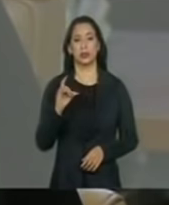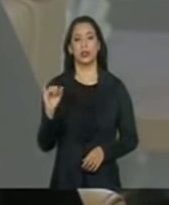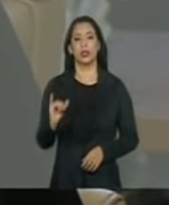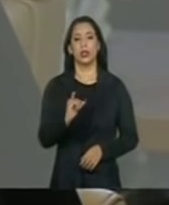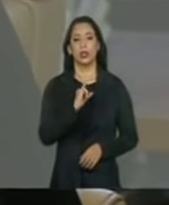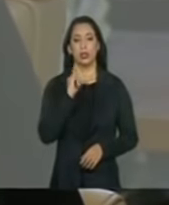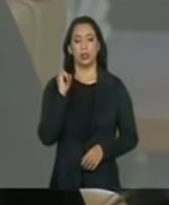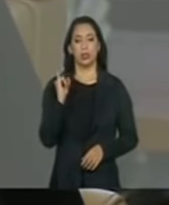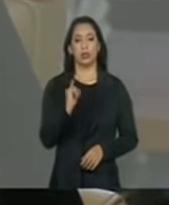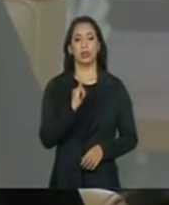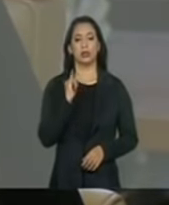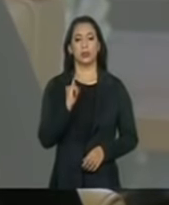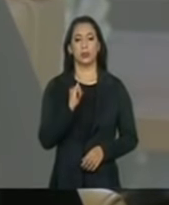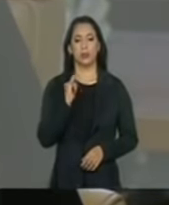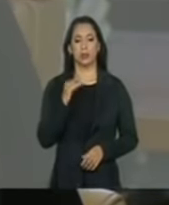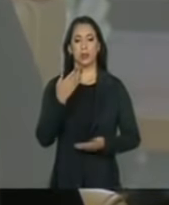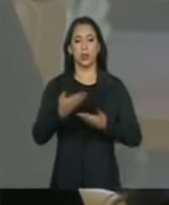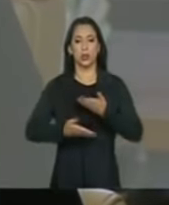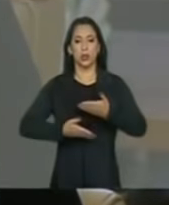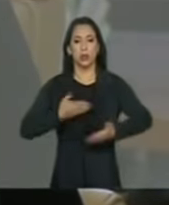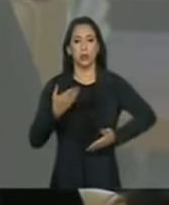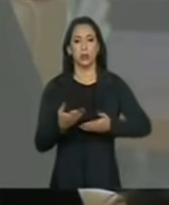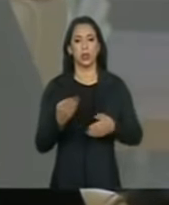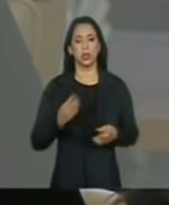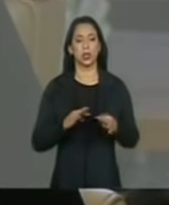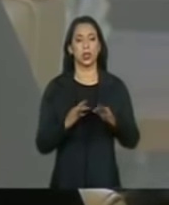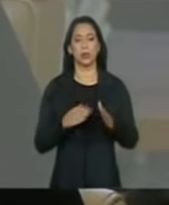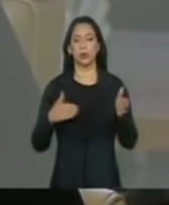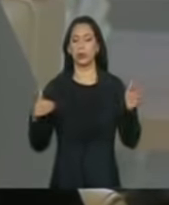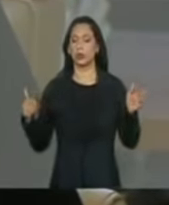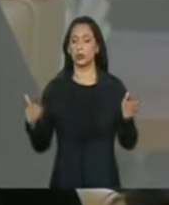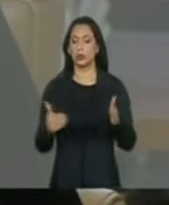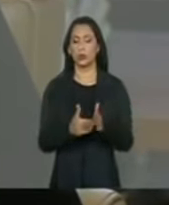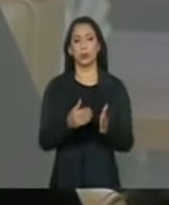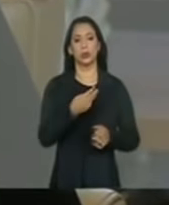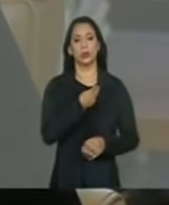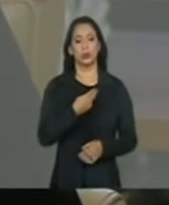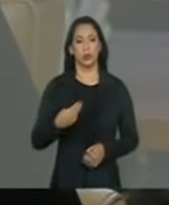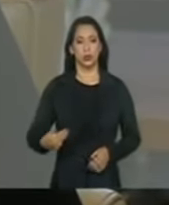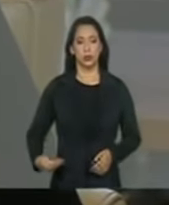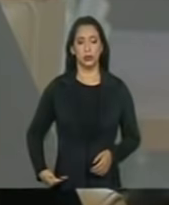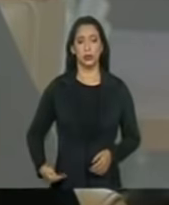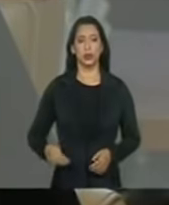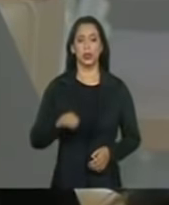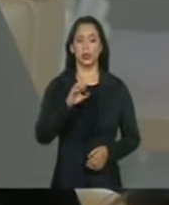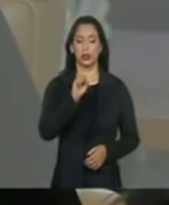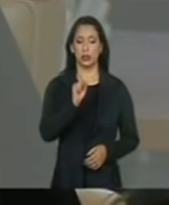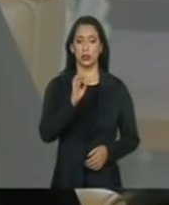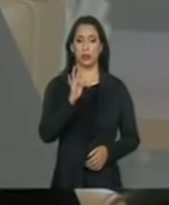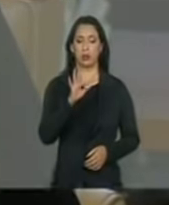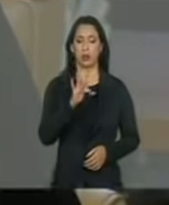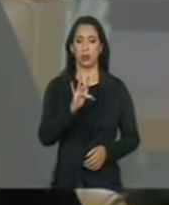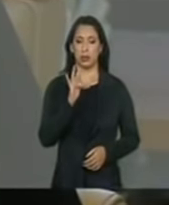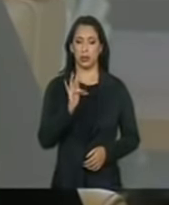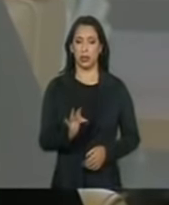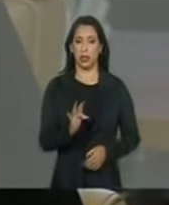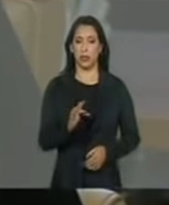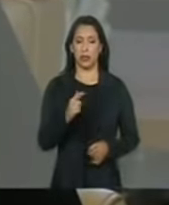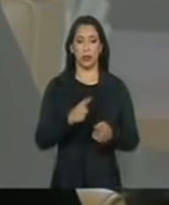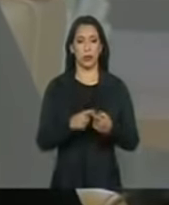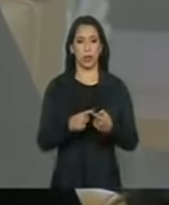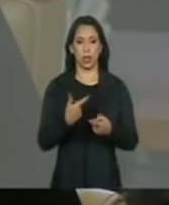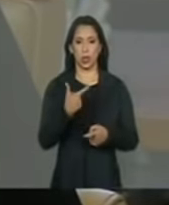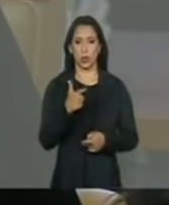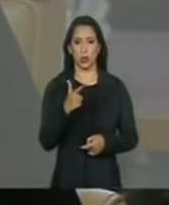é compartilhado por todos os ministros desta suprema corte pois nenhum juiz do supremo